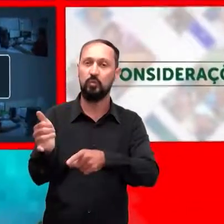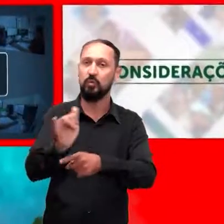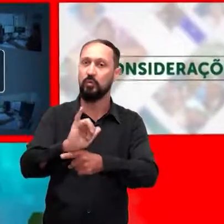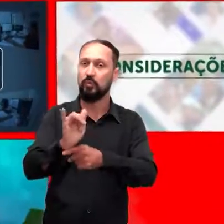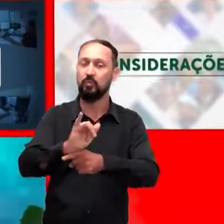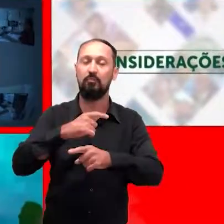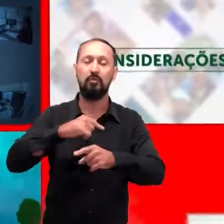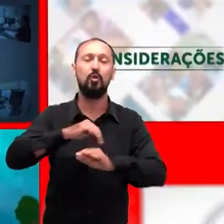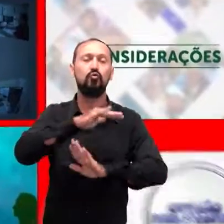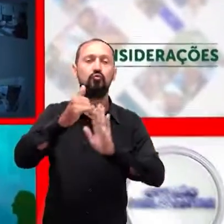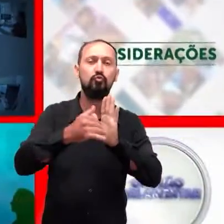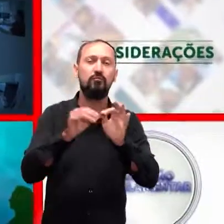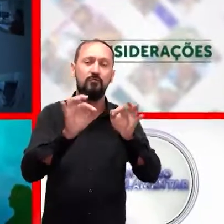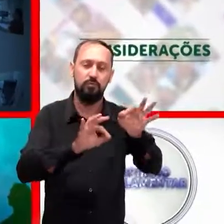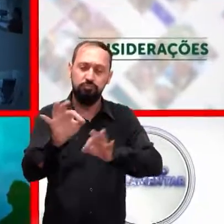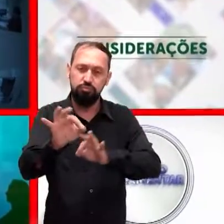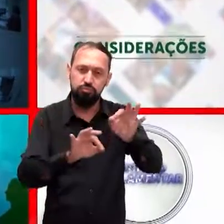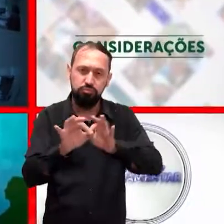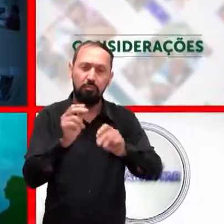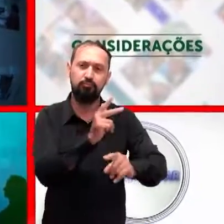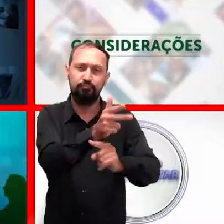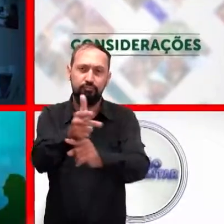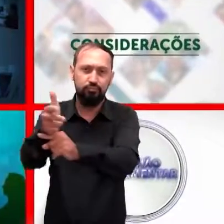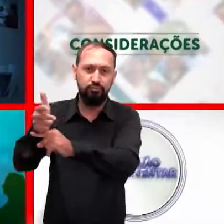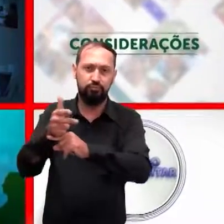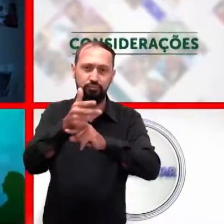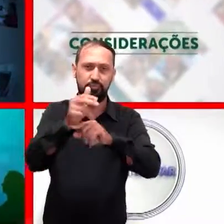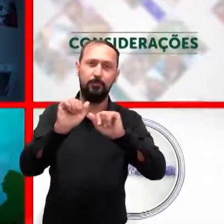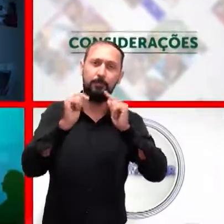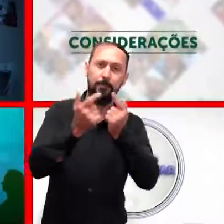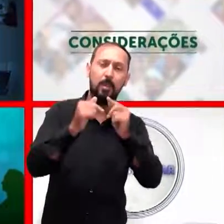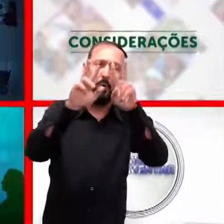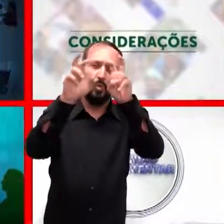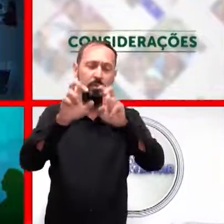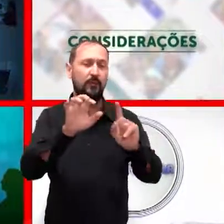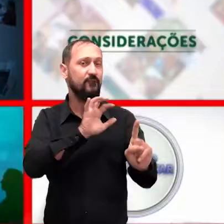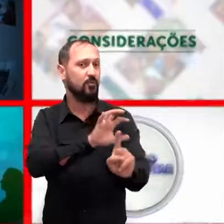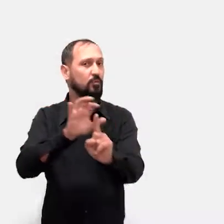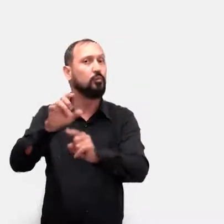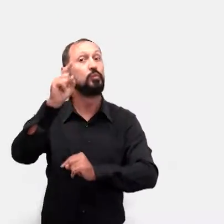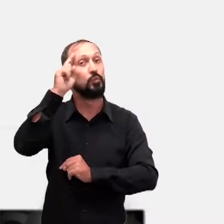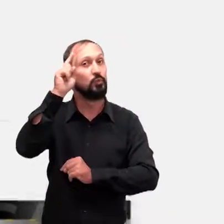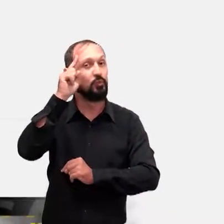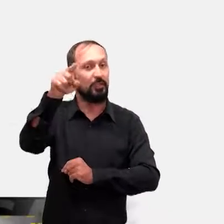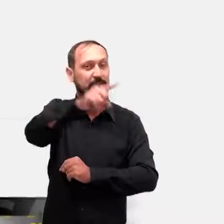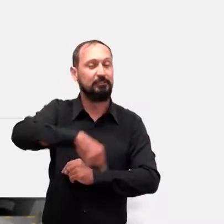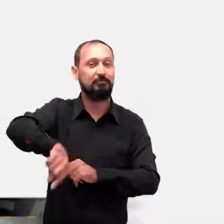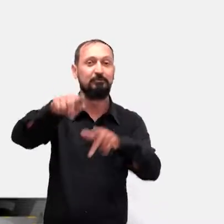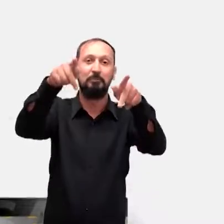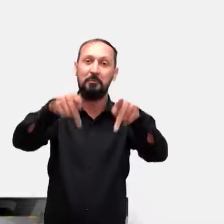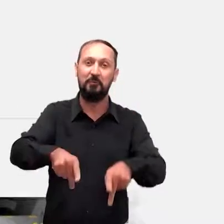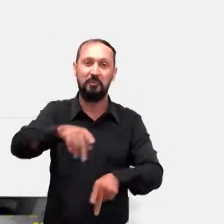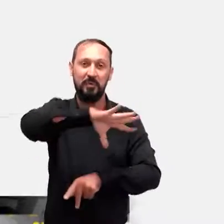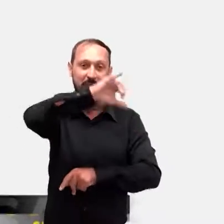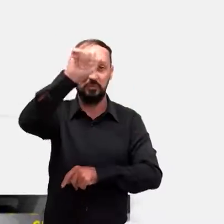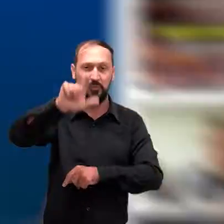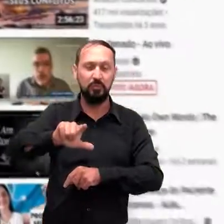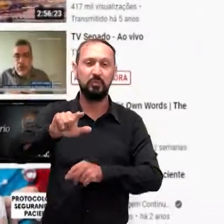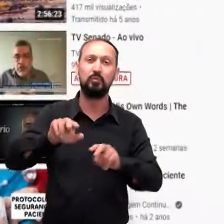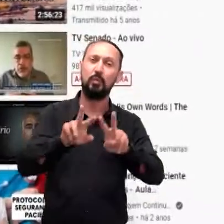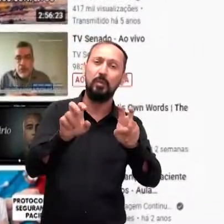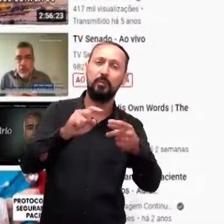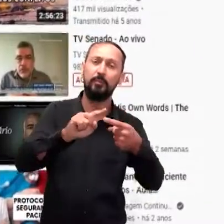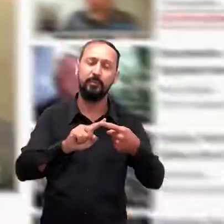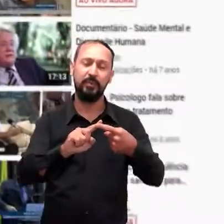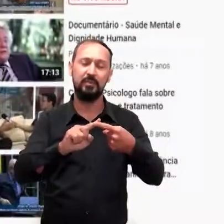é disponibilizada toda a produção da TV Alemes. Temas que impactam o dia a dia da população sul-mato-grossense,